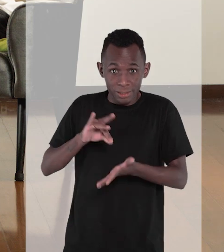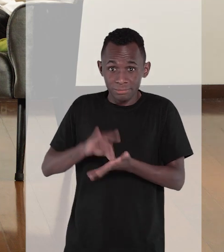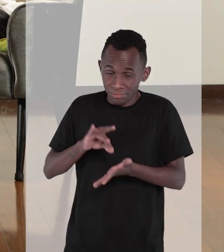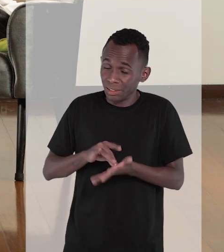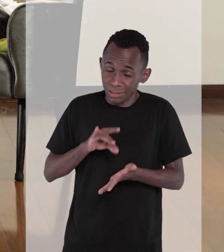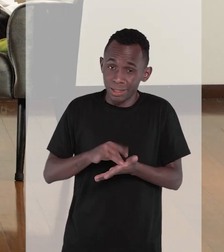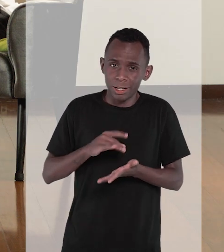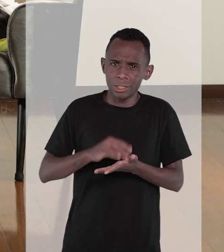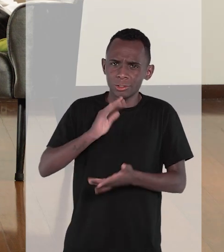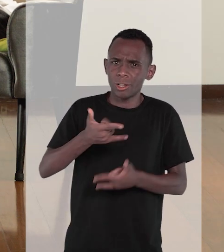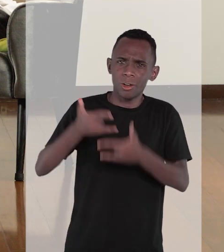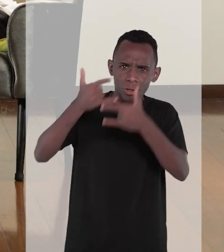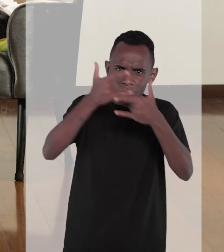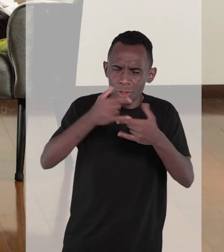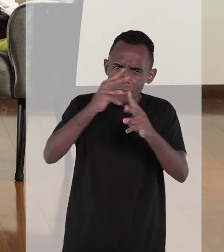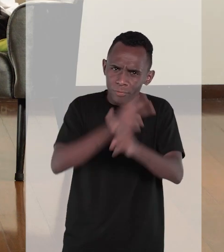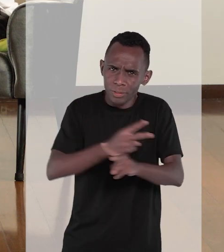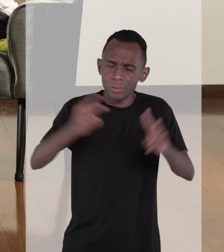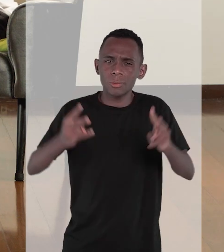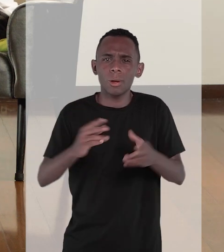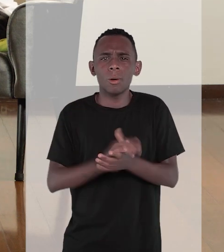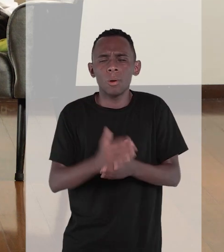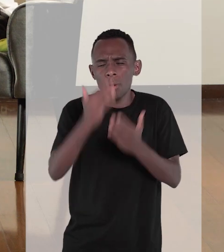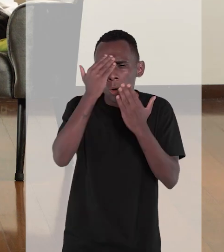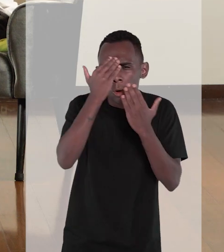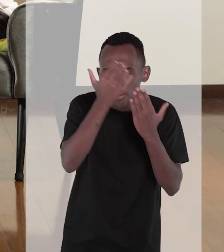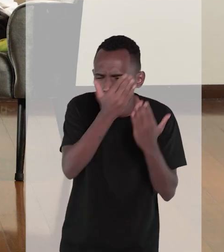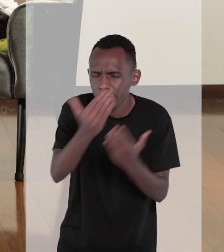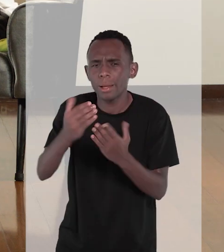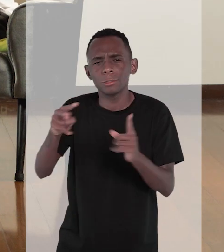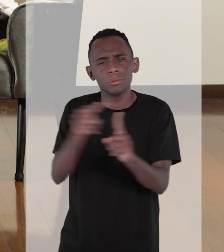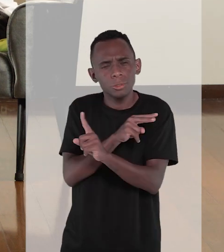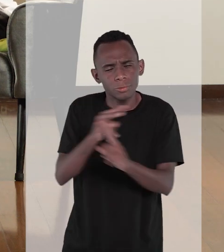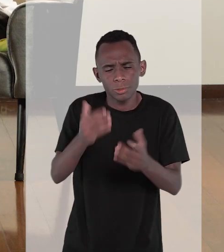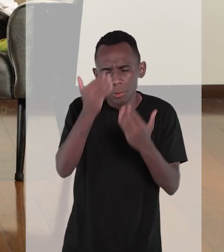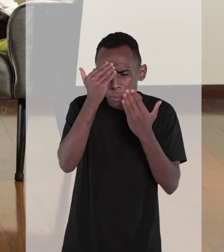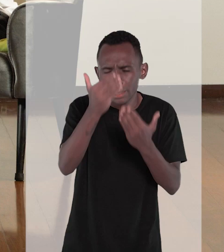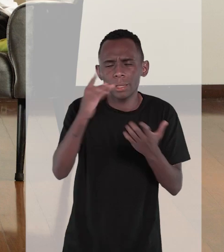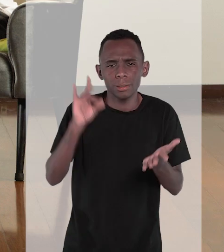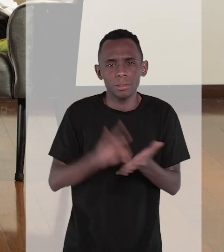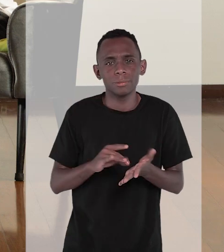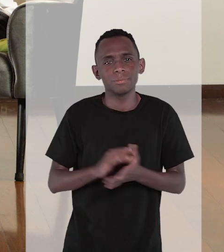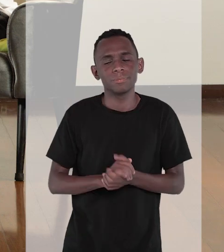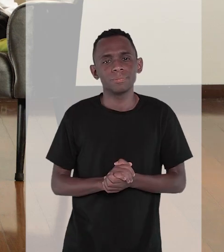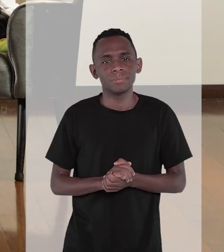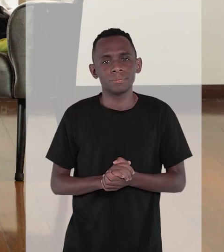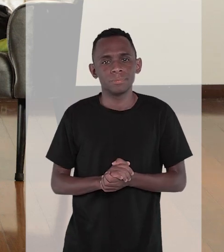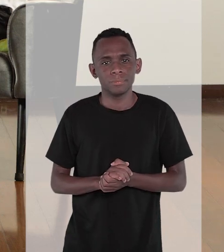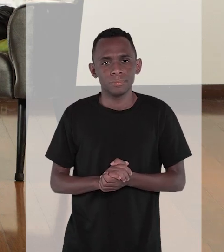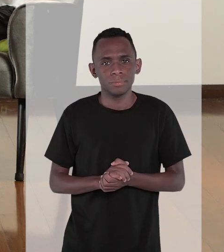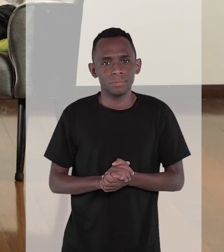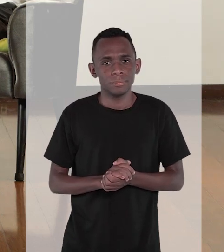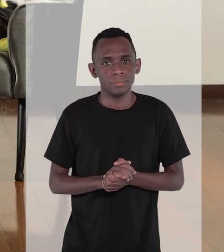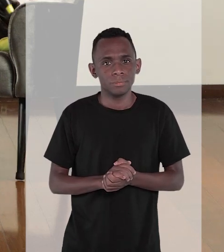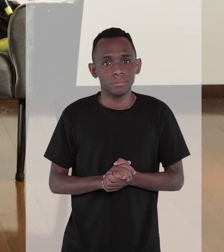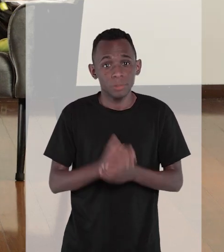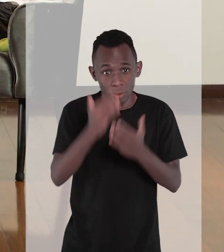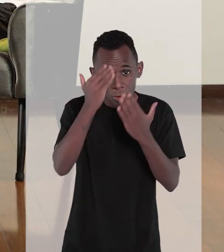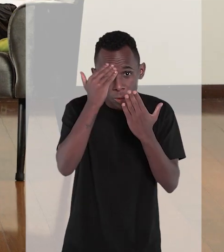gente se conheceu pela internet há tanto tempo. Obrigada por tudo, pela tua gentileza e todos os seus olhares. Muito obrigado. Para tudo. A palavra é